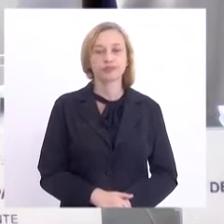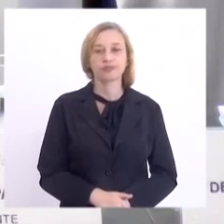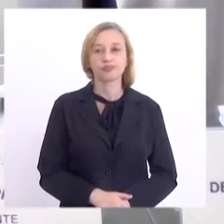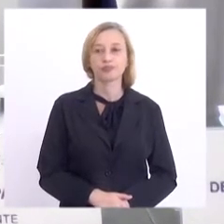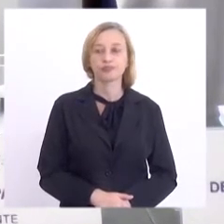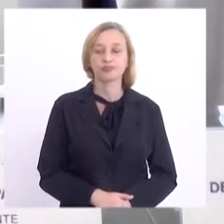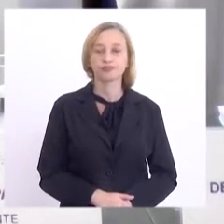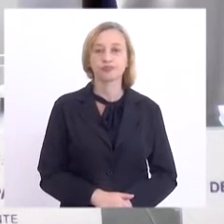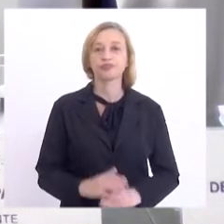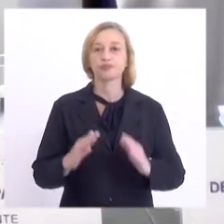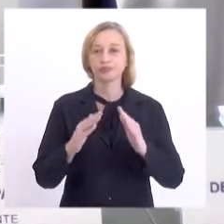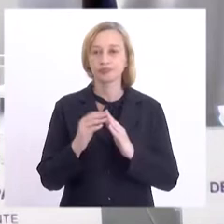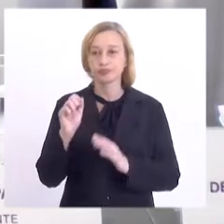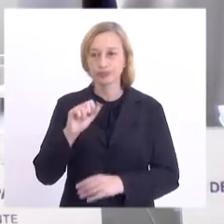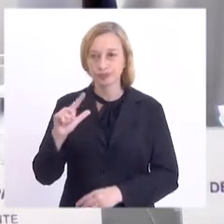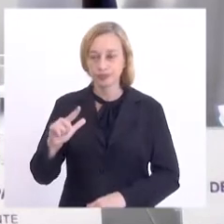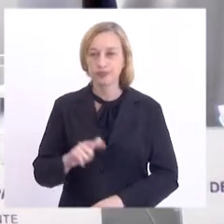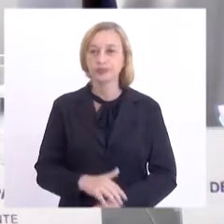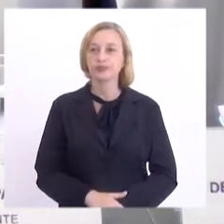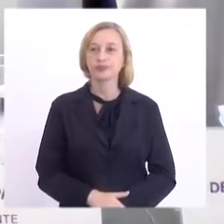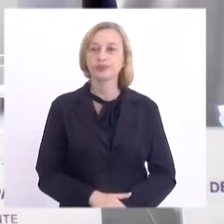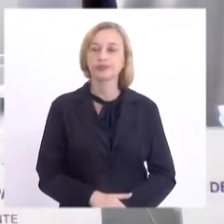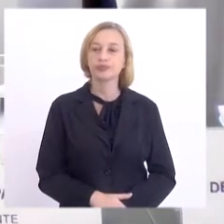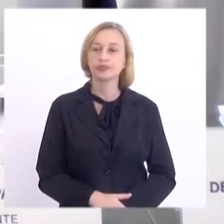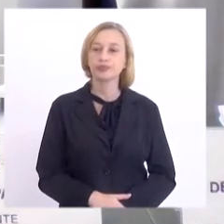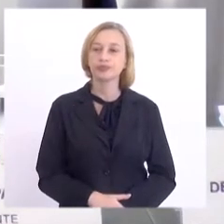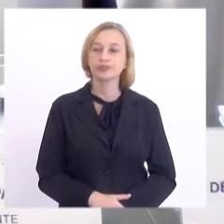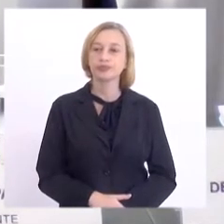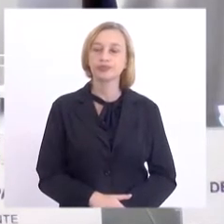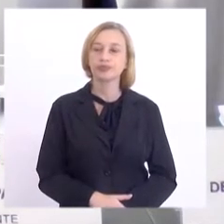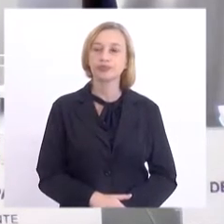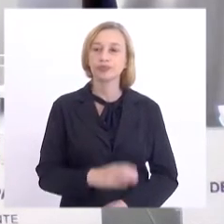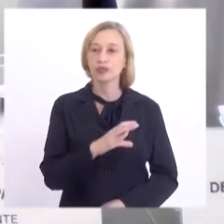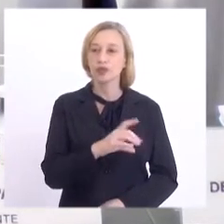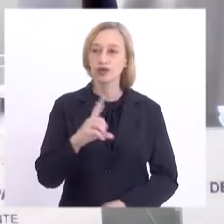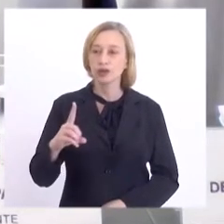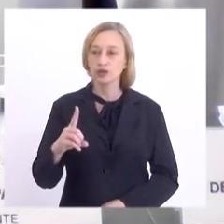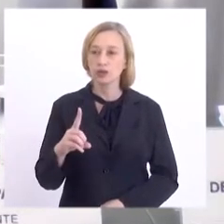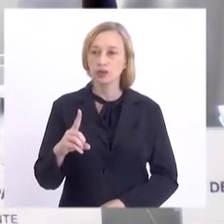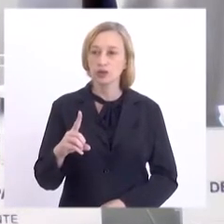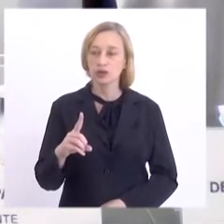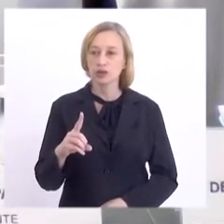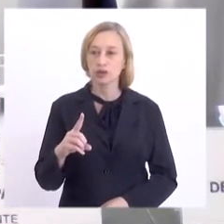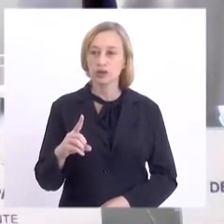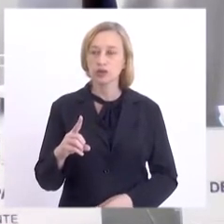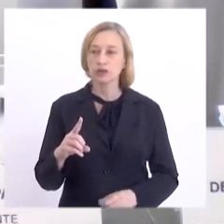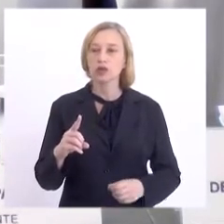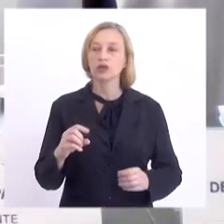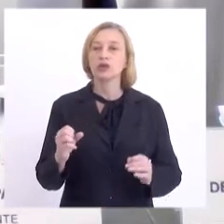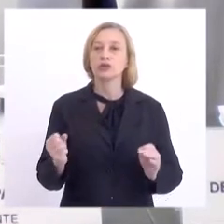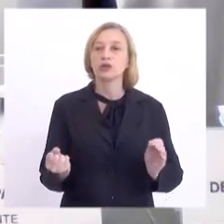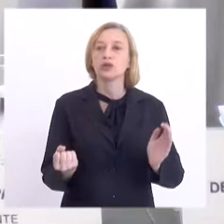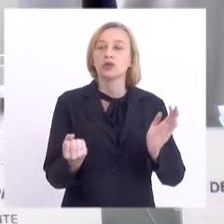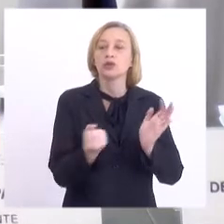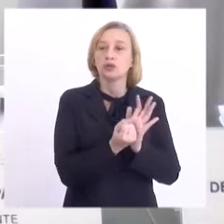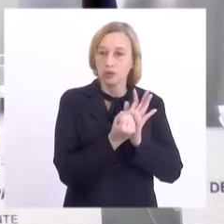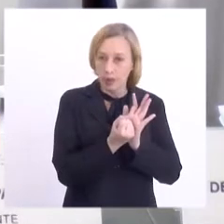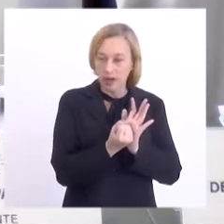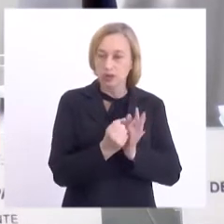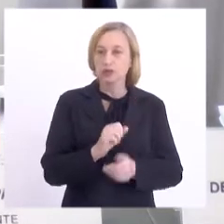e a casa civil quem é a coordenadora do pacto Por isso tá criar a casa sírio a